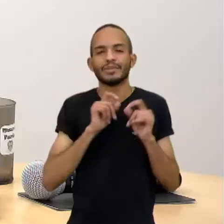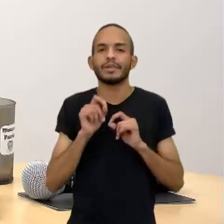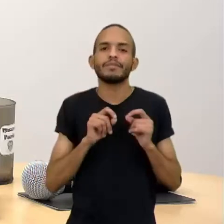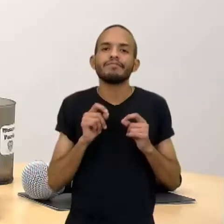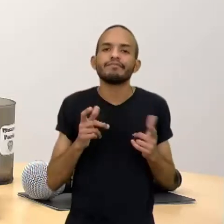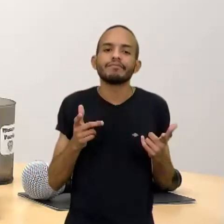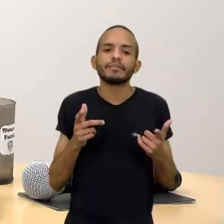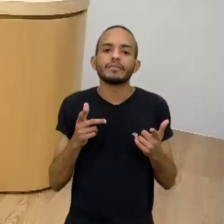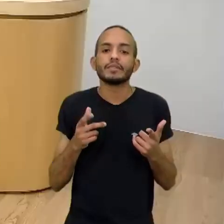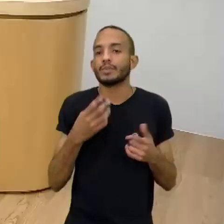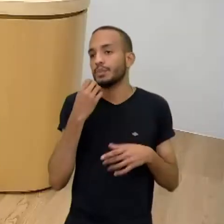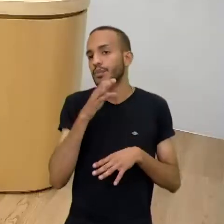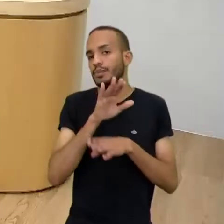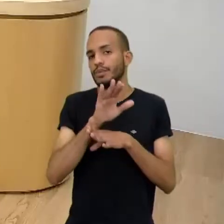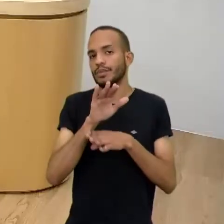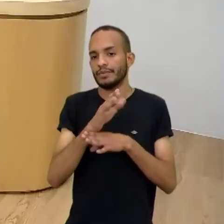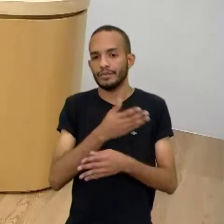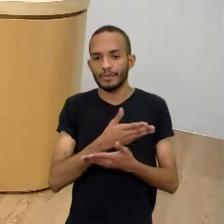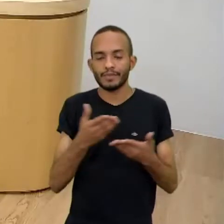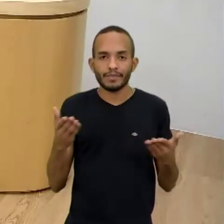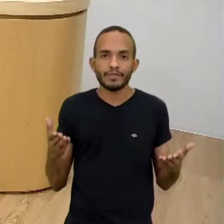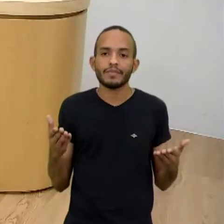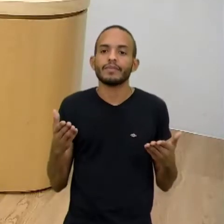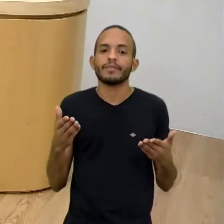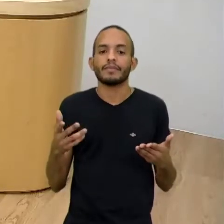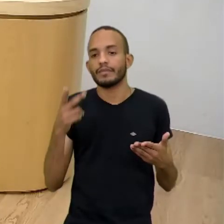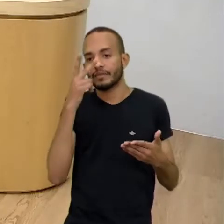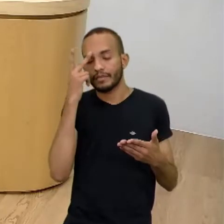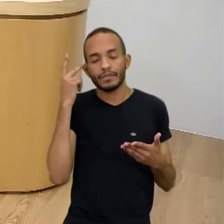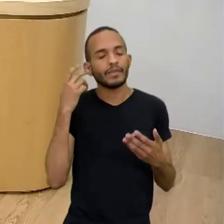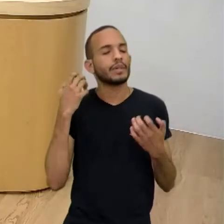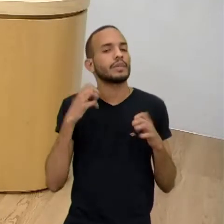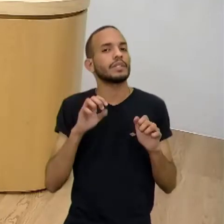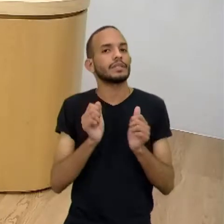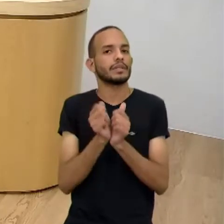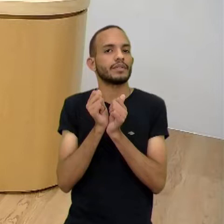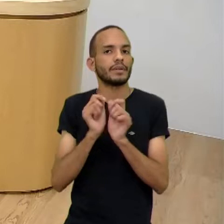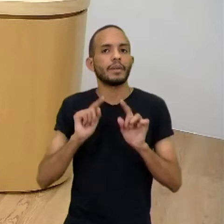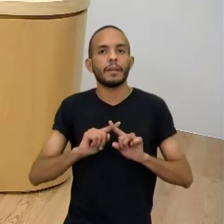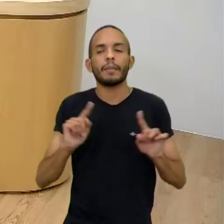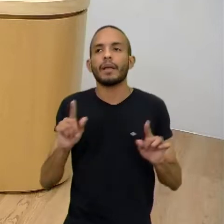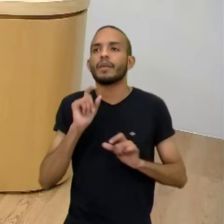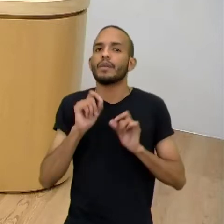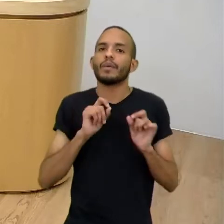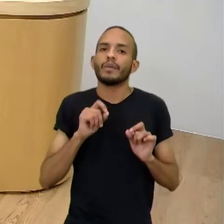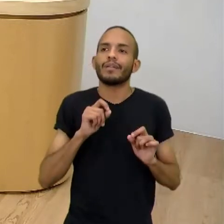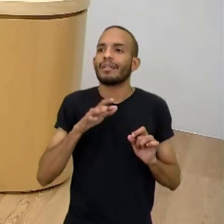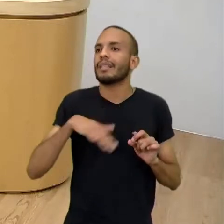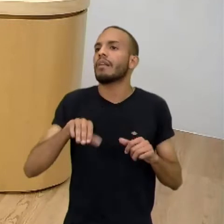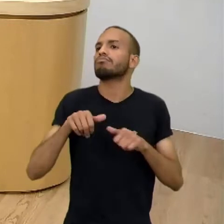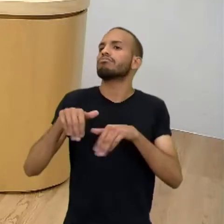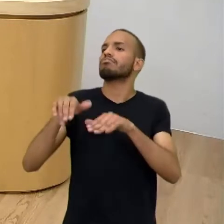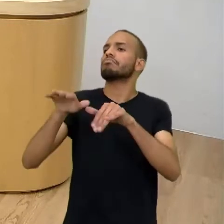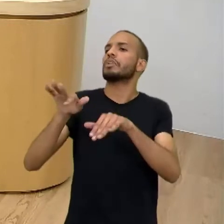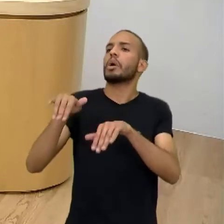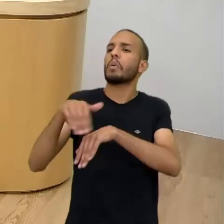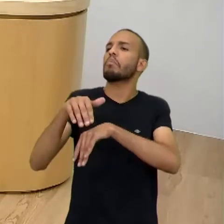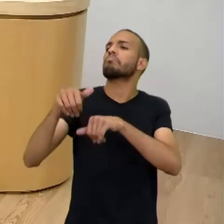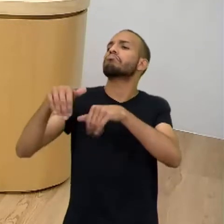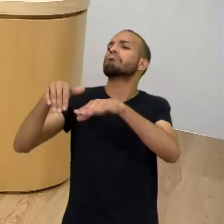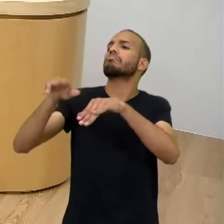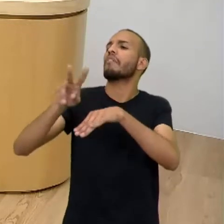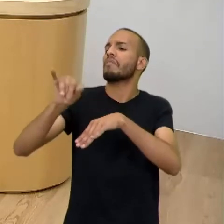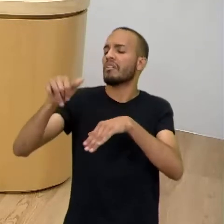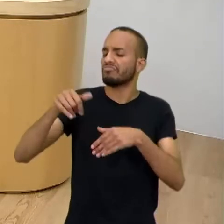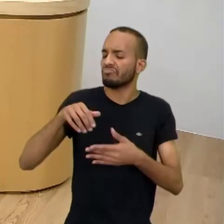até generosos com eles, né? Ninguém quer ser escravizado, obviamente, mas eram generosos. De repente, eles foram colocados na rua. Todo mundo foi colocado na rua. Então,